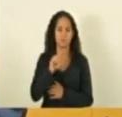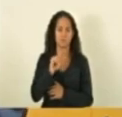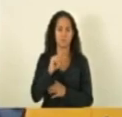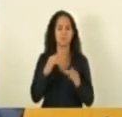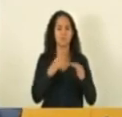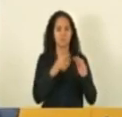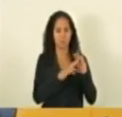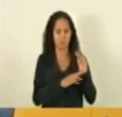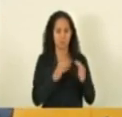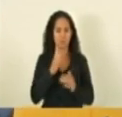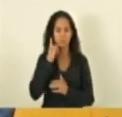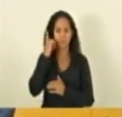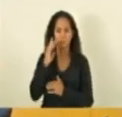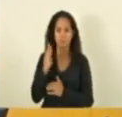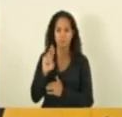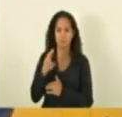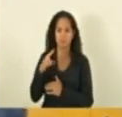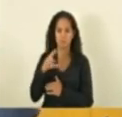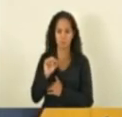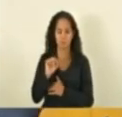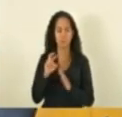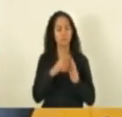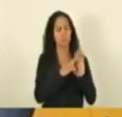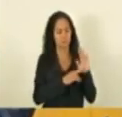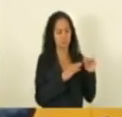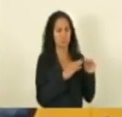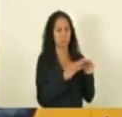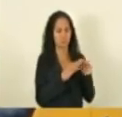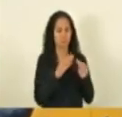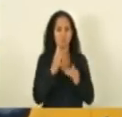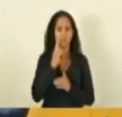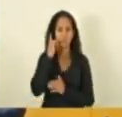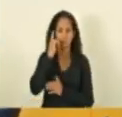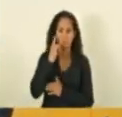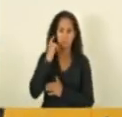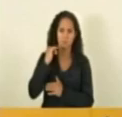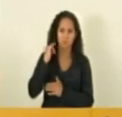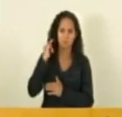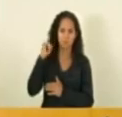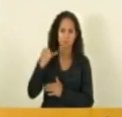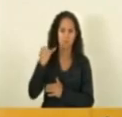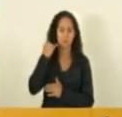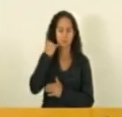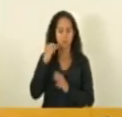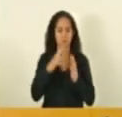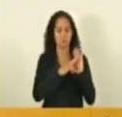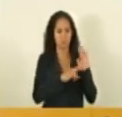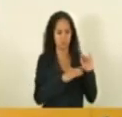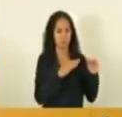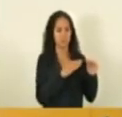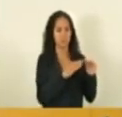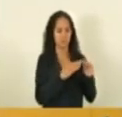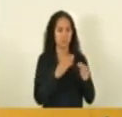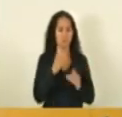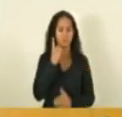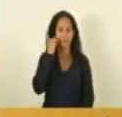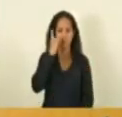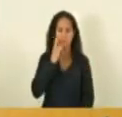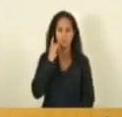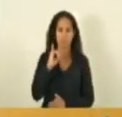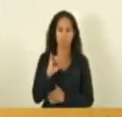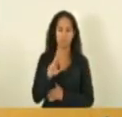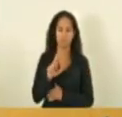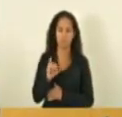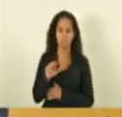relator, deputado Bruno Lamas, com o relator, deputada Janete de Sá, com o relator, deputada